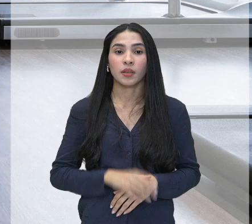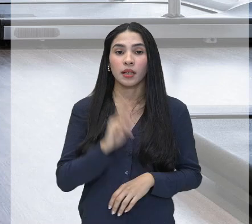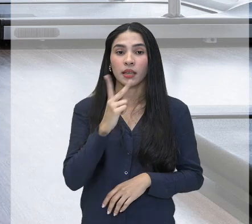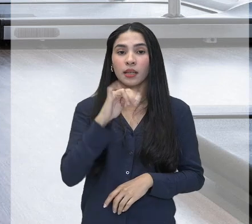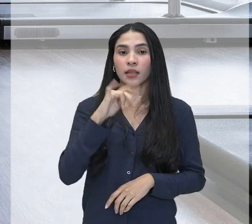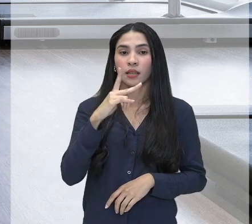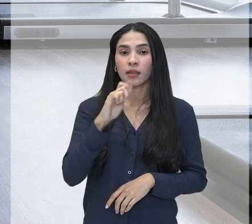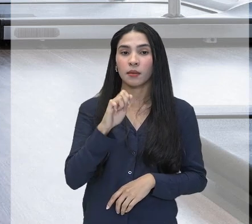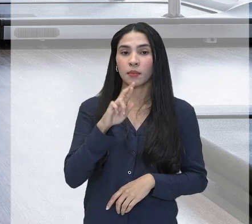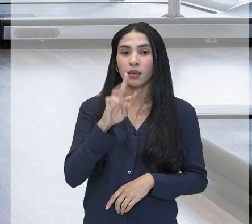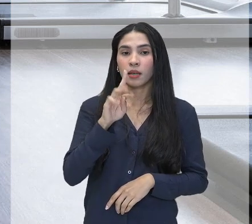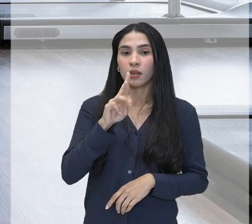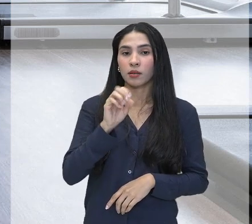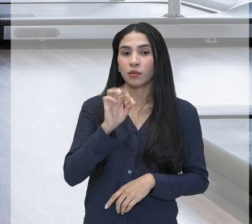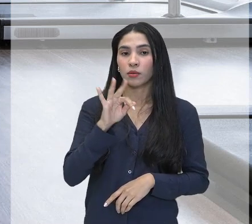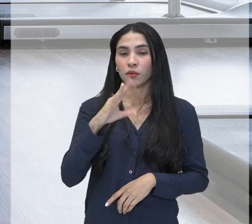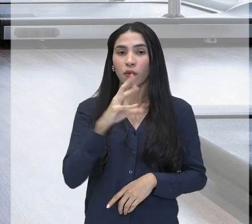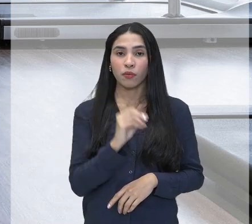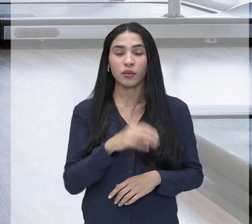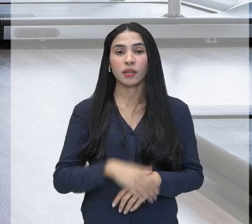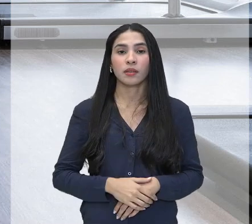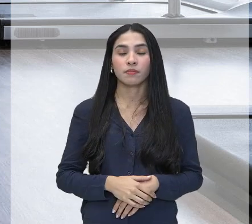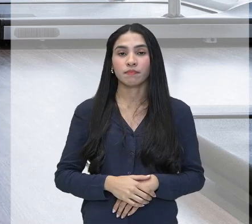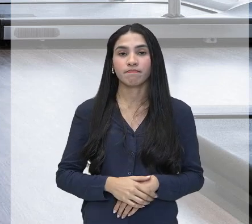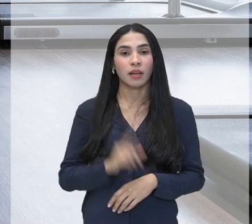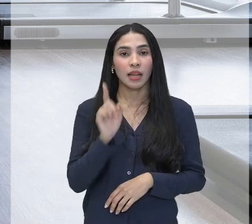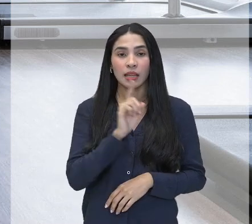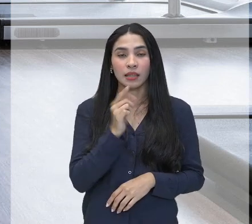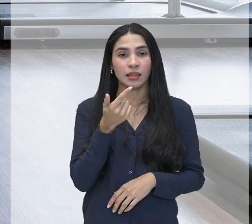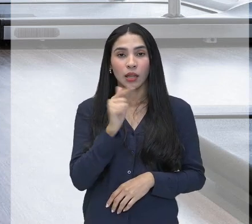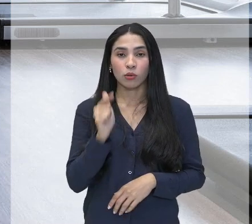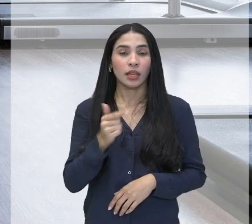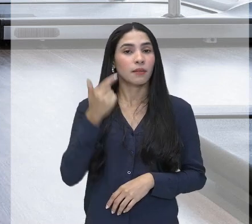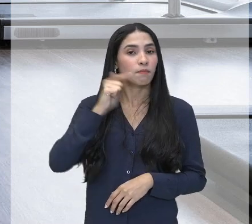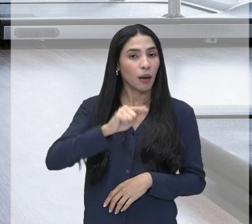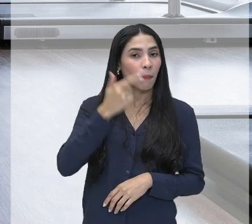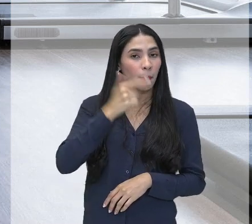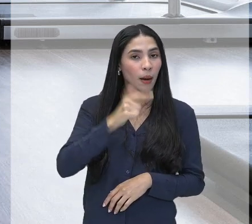são aqueles feitos em menos séries, se comparados ao treino de força